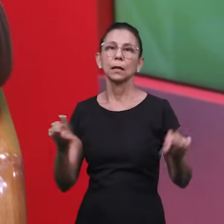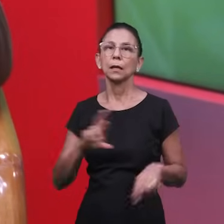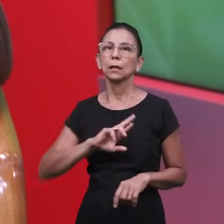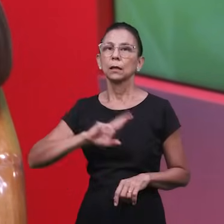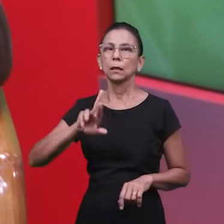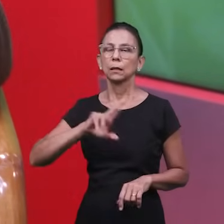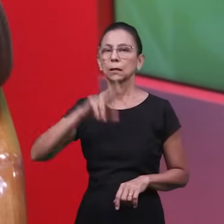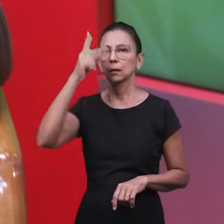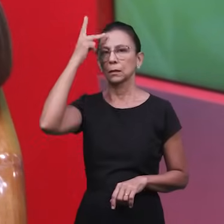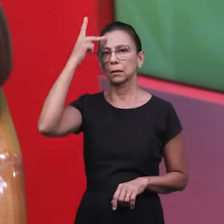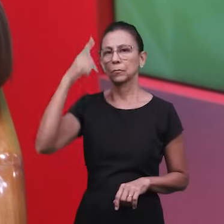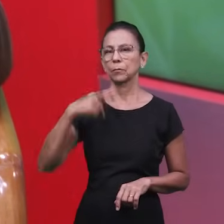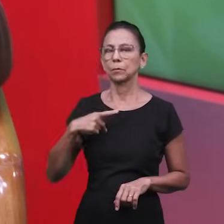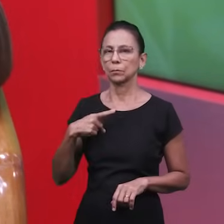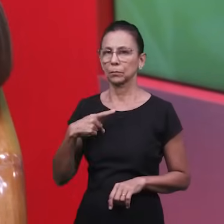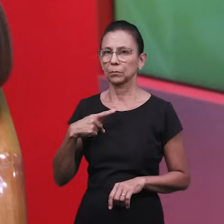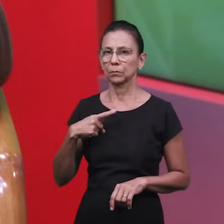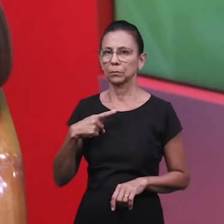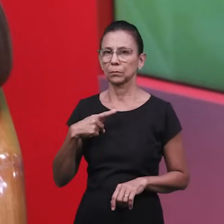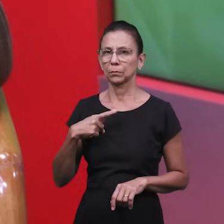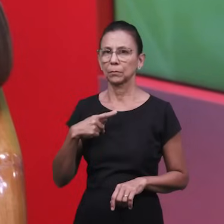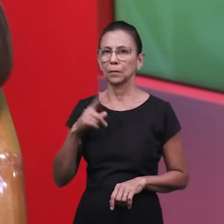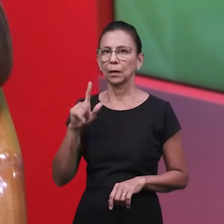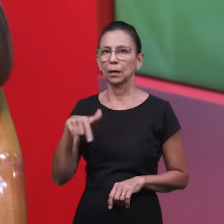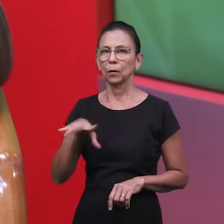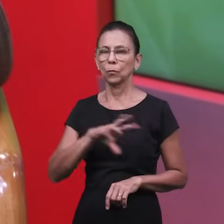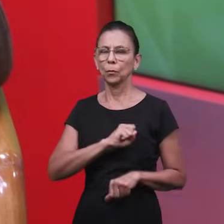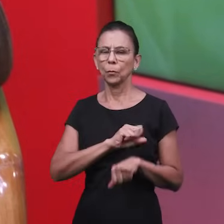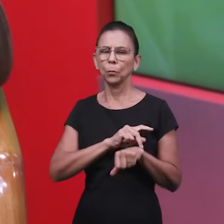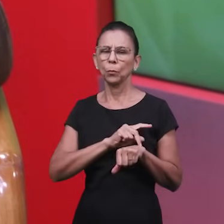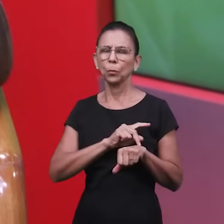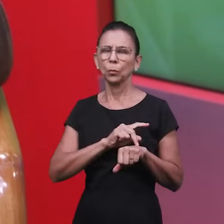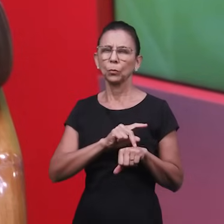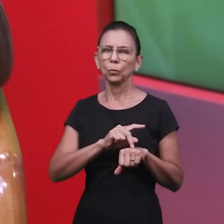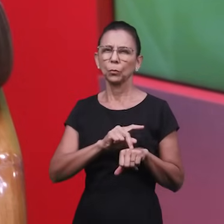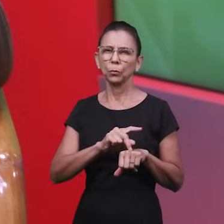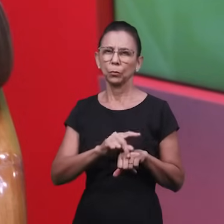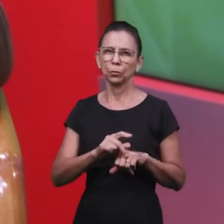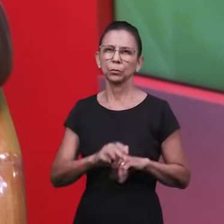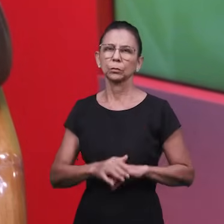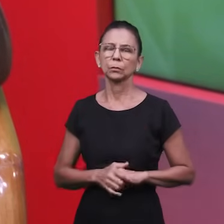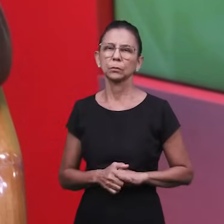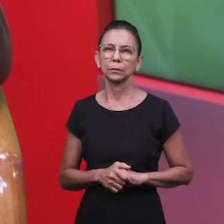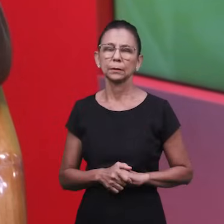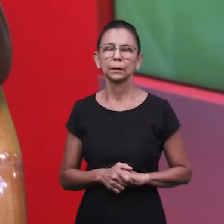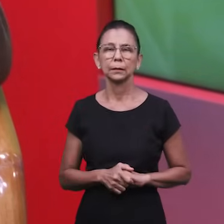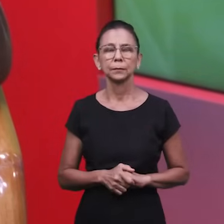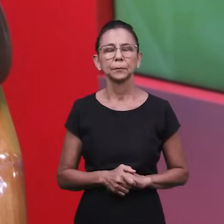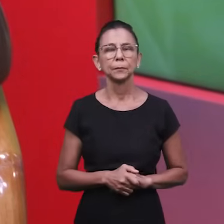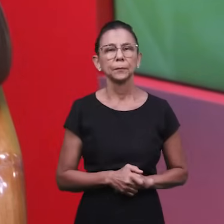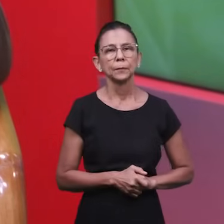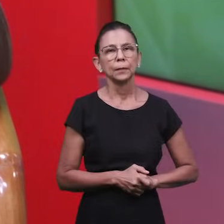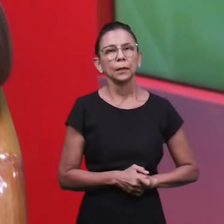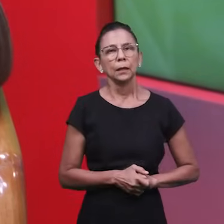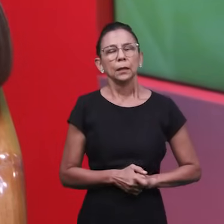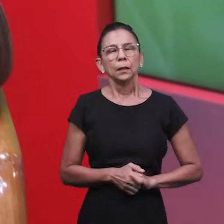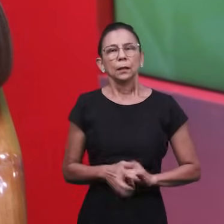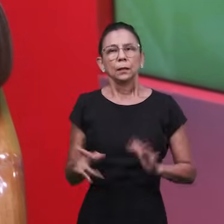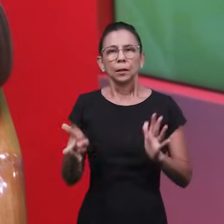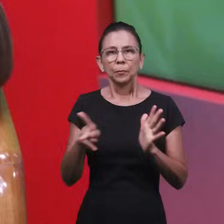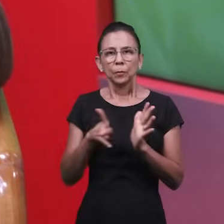É um amor puro, genuíno, porque é gerado pelo Espírito Santo, que é o amor da